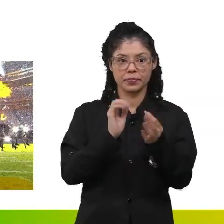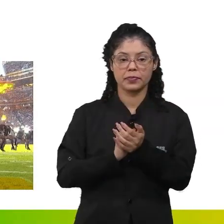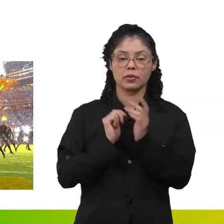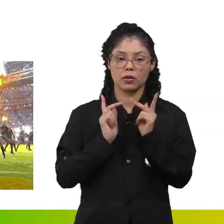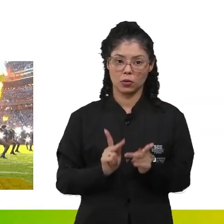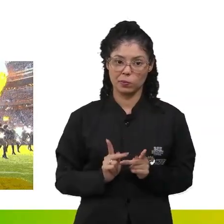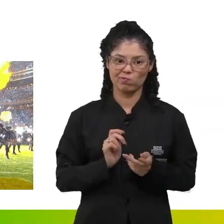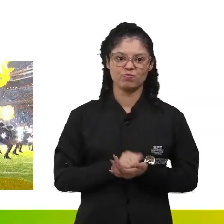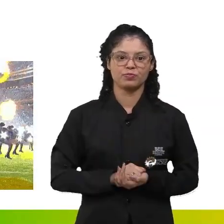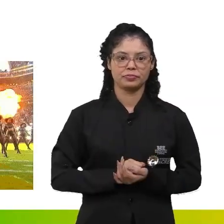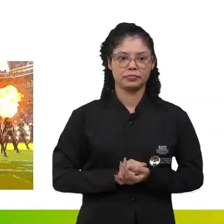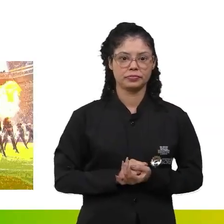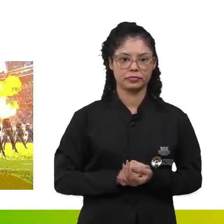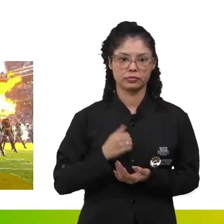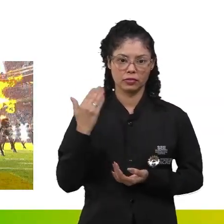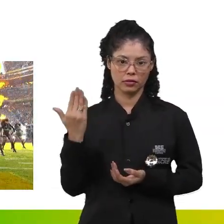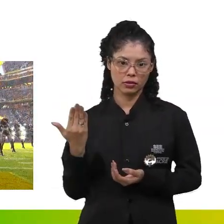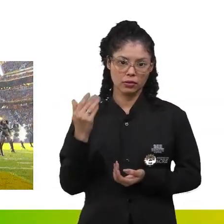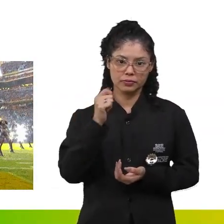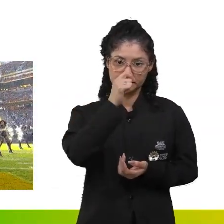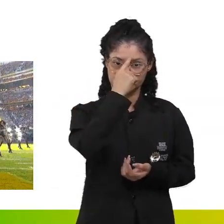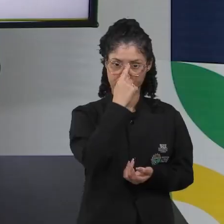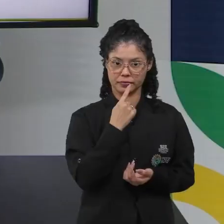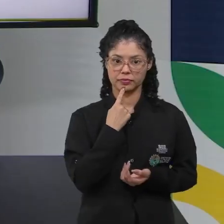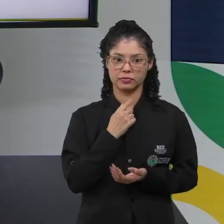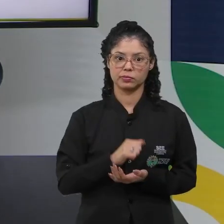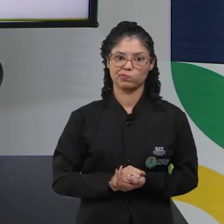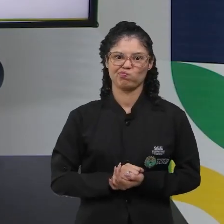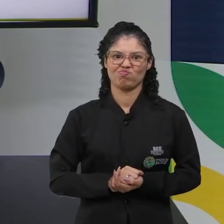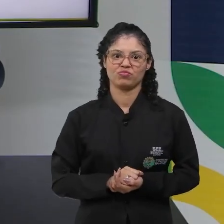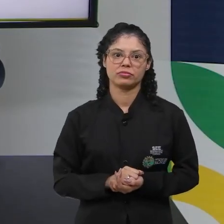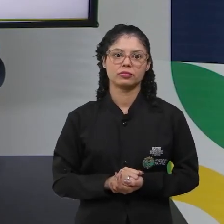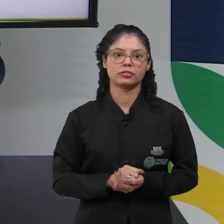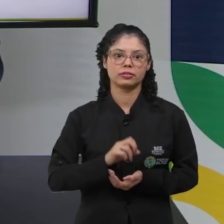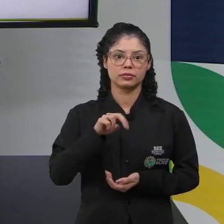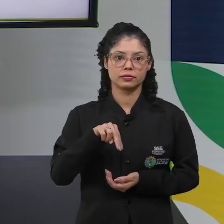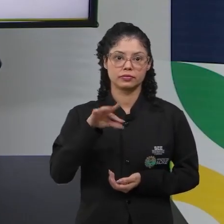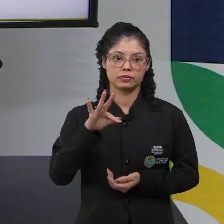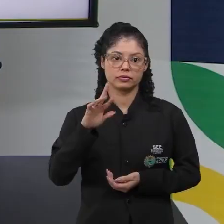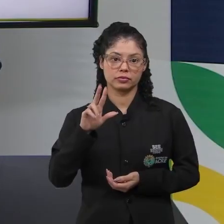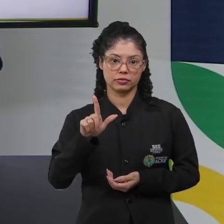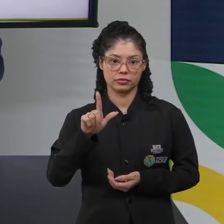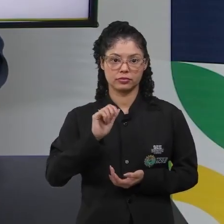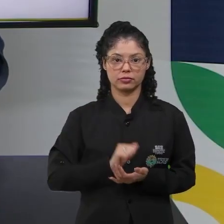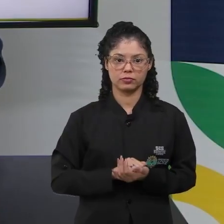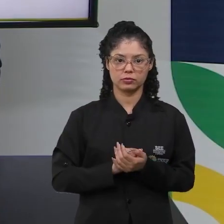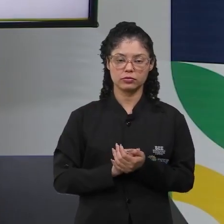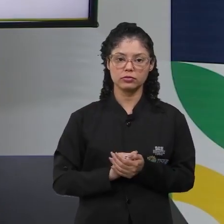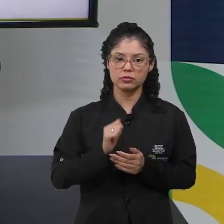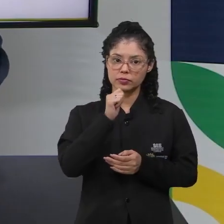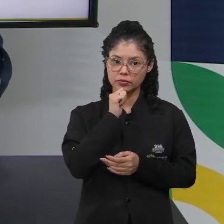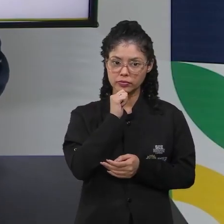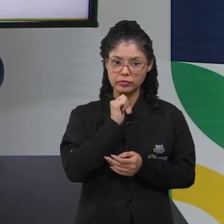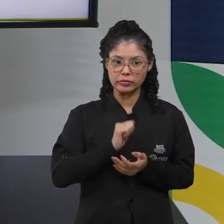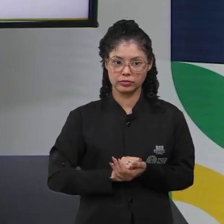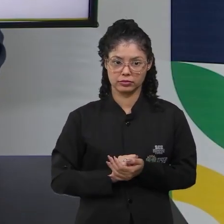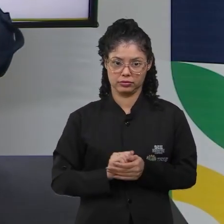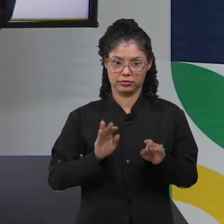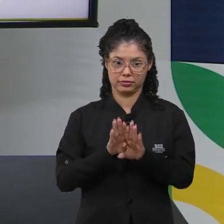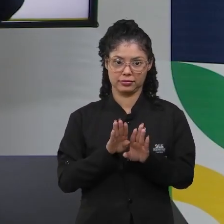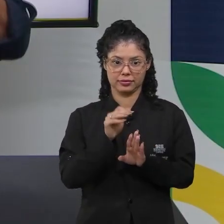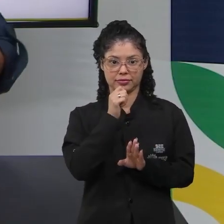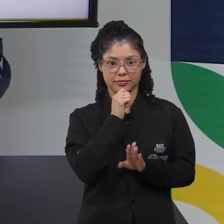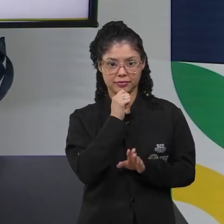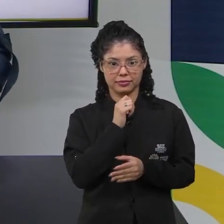e comportamentais. Aqui a ilustração, porque não é NFL, não é o Super Bowl, é o Beyoncé Bowl. Por